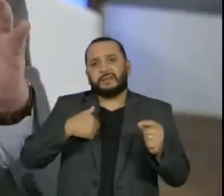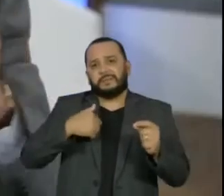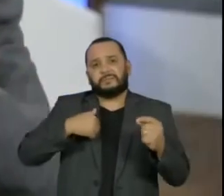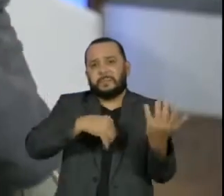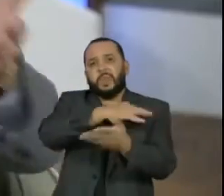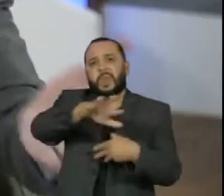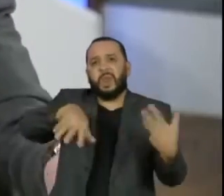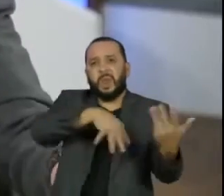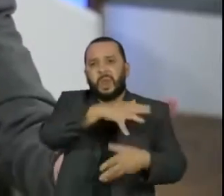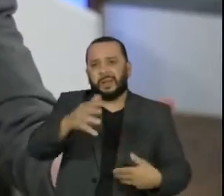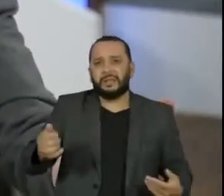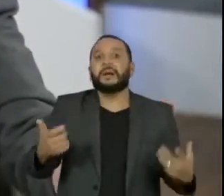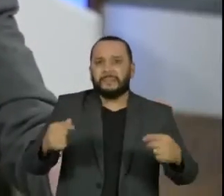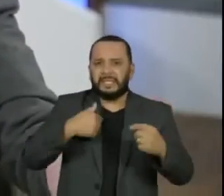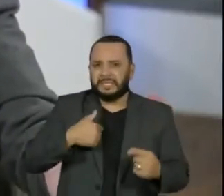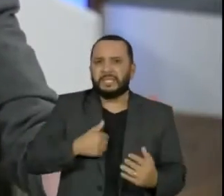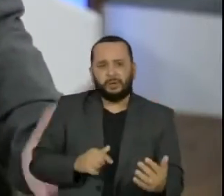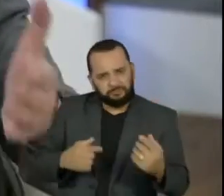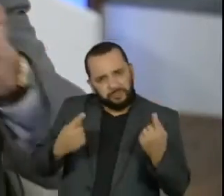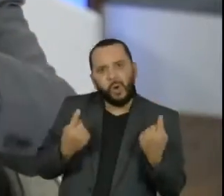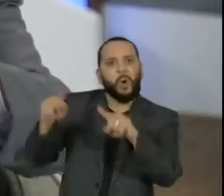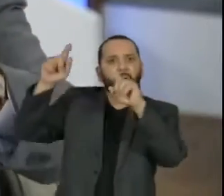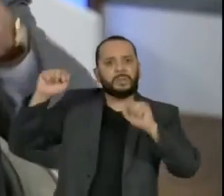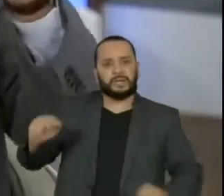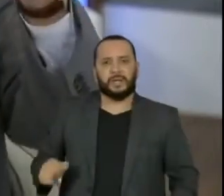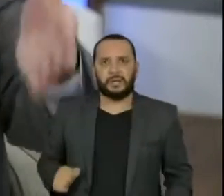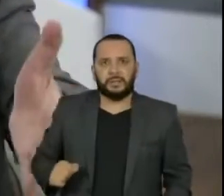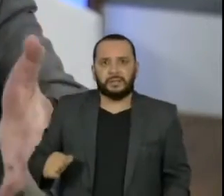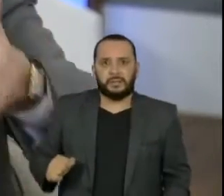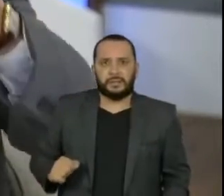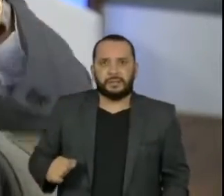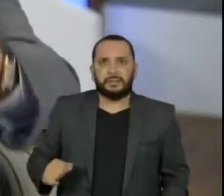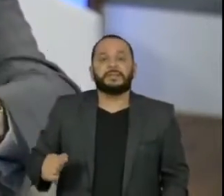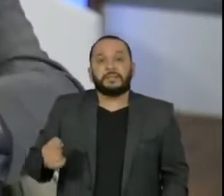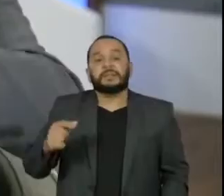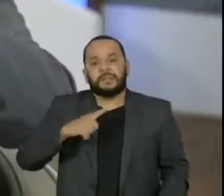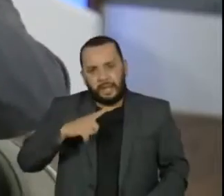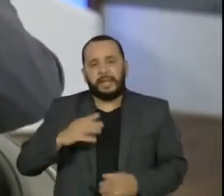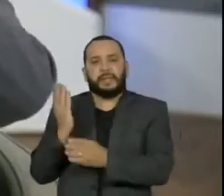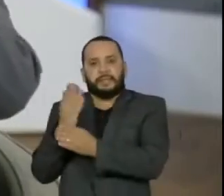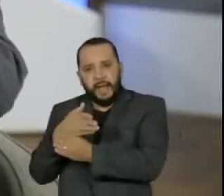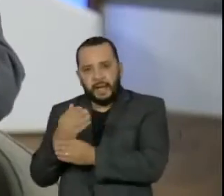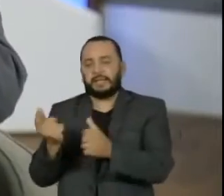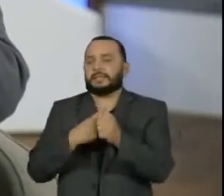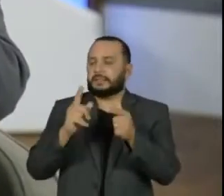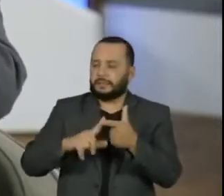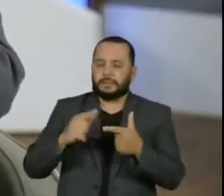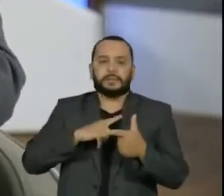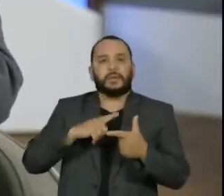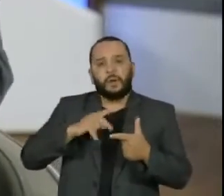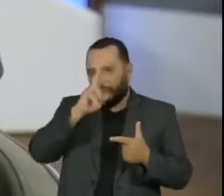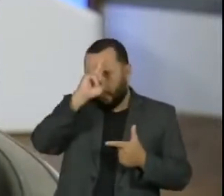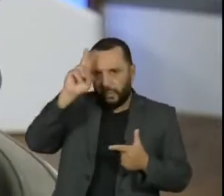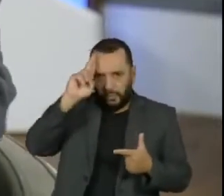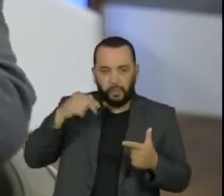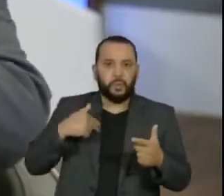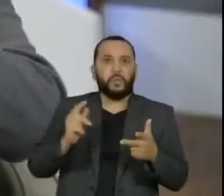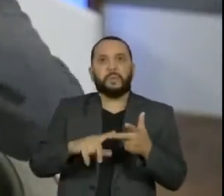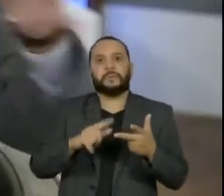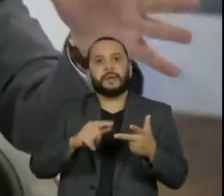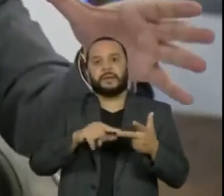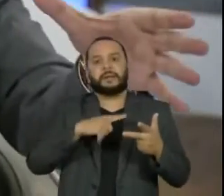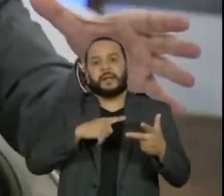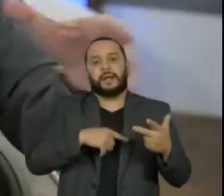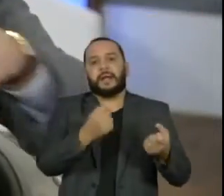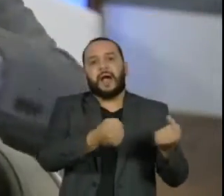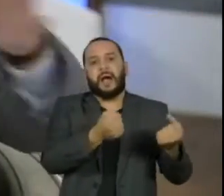guacho. Isso tem que ser enfrentado. Aí você faz uma reunião com táxi, com Uber, com cabo, não sei o quê